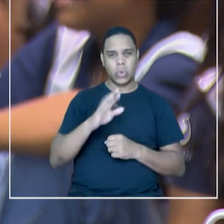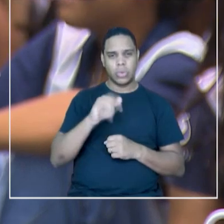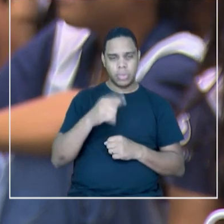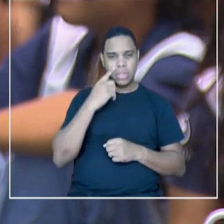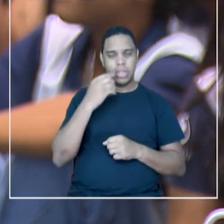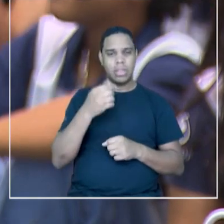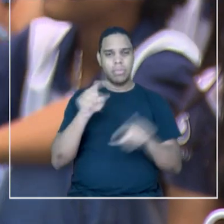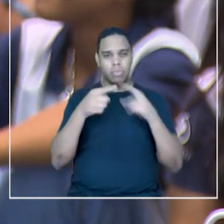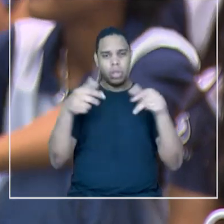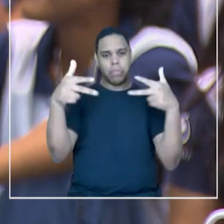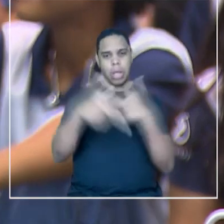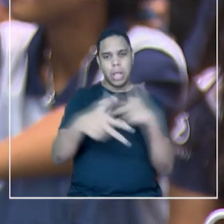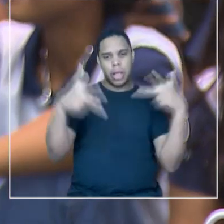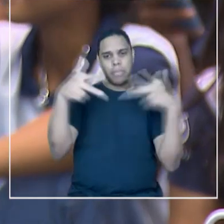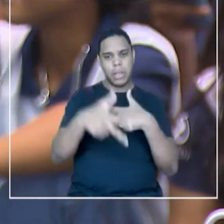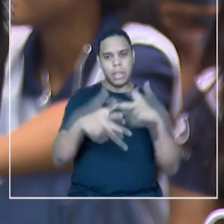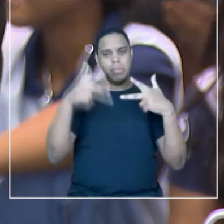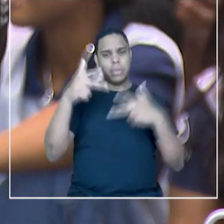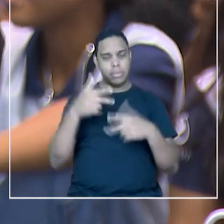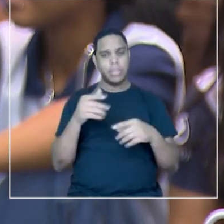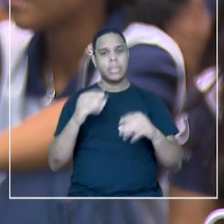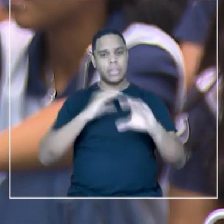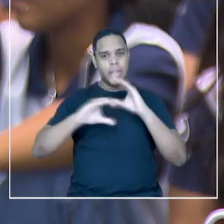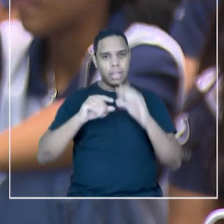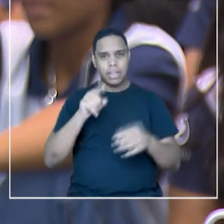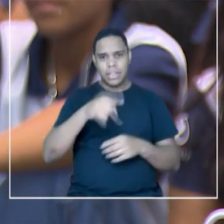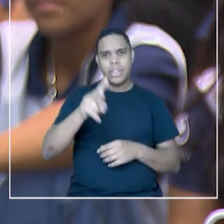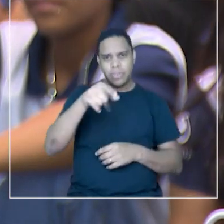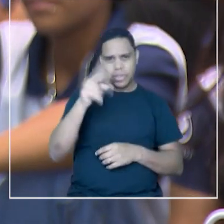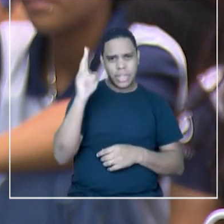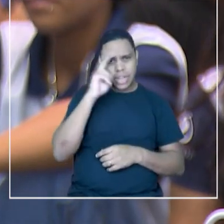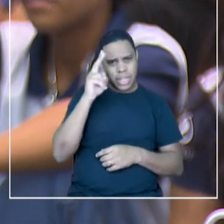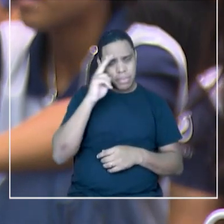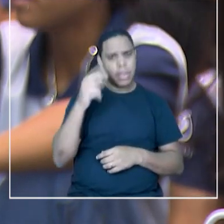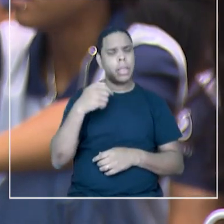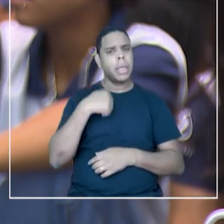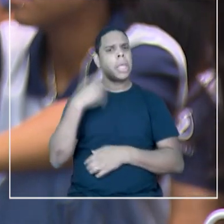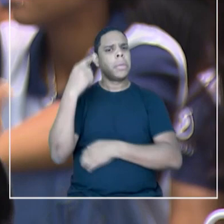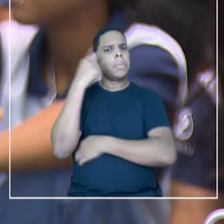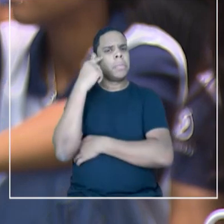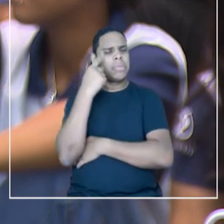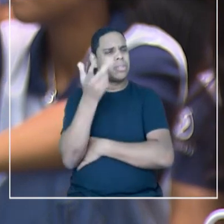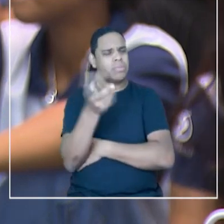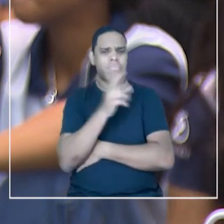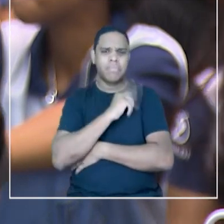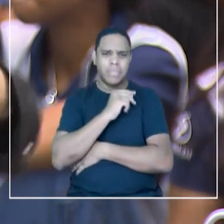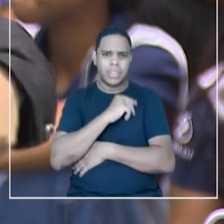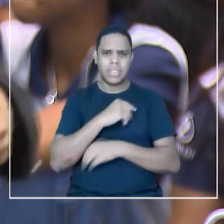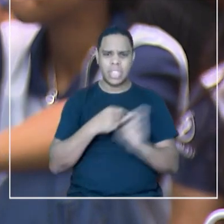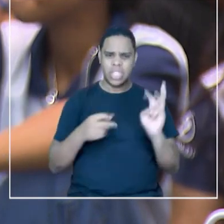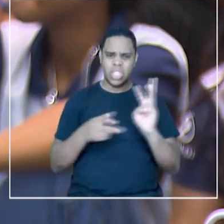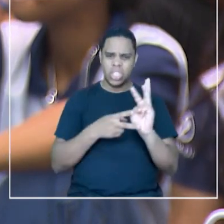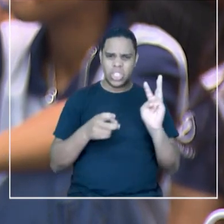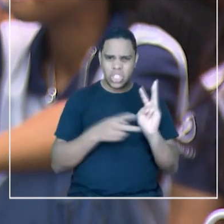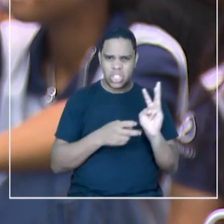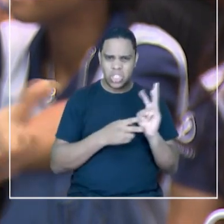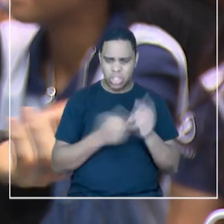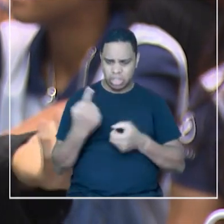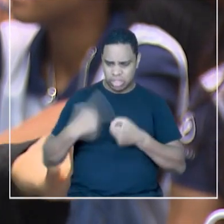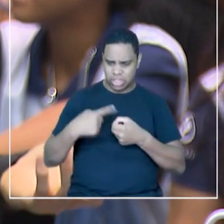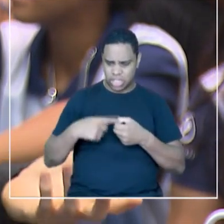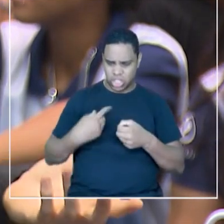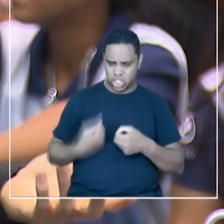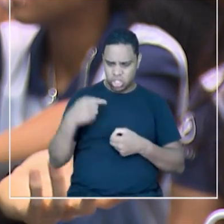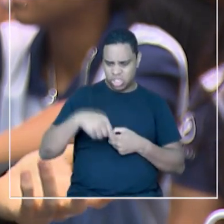ali. Eu não sei se vocês tinham essa impressão também, mas eu tinha assim, pô, se o indígena está na cidade, ele não